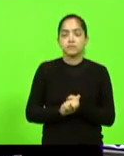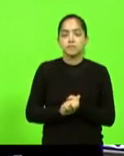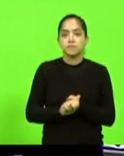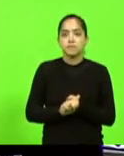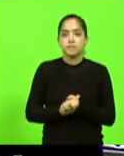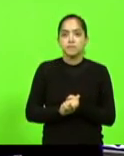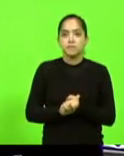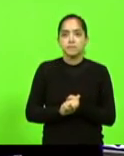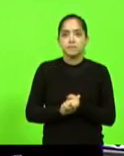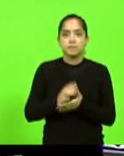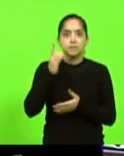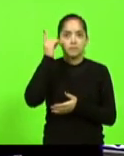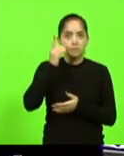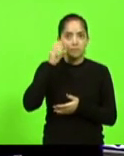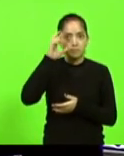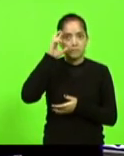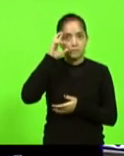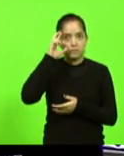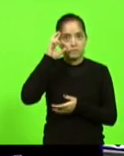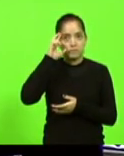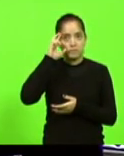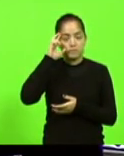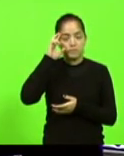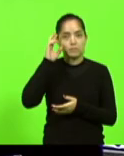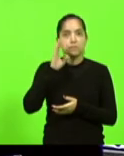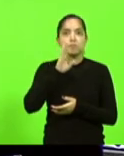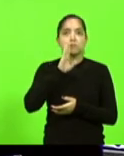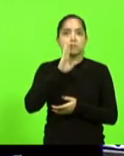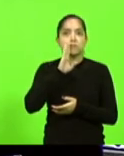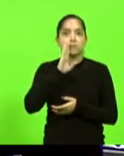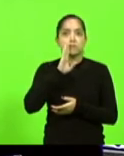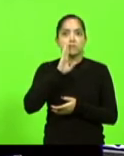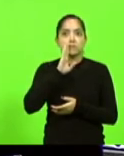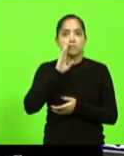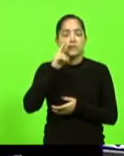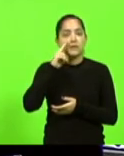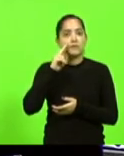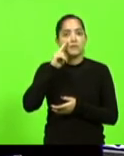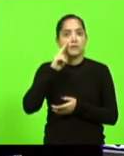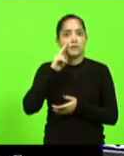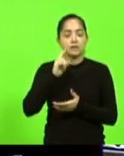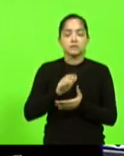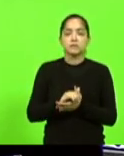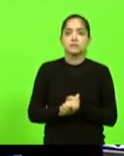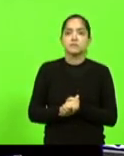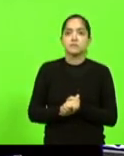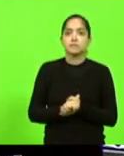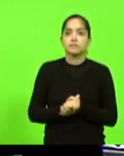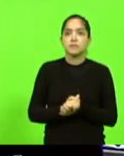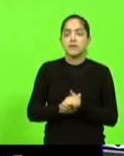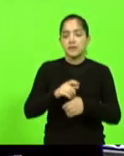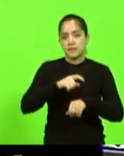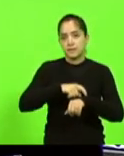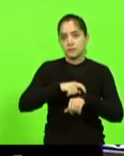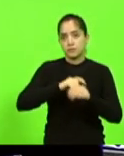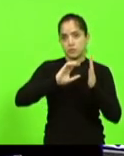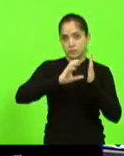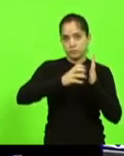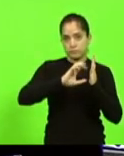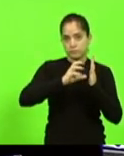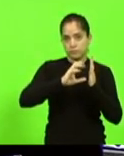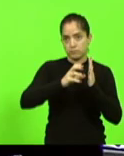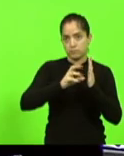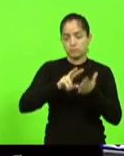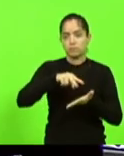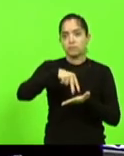deputados Ricardo Alba, Nilson Berlanda e Ivan Natz. Grande expediente. Neste horário destinado aos